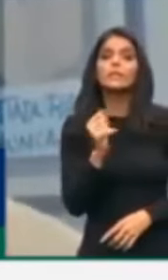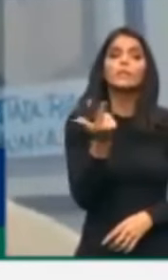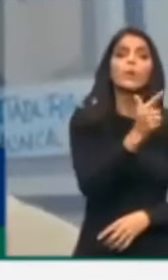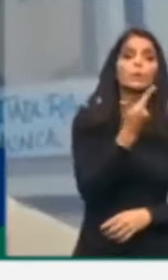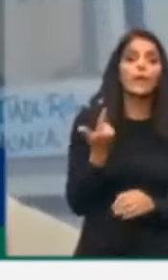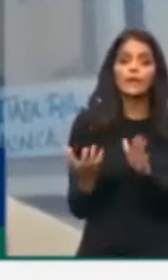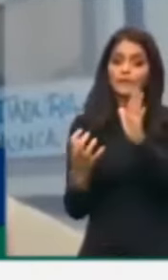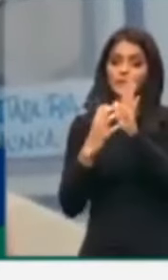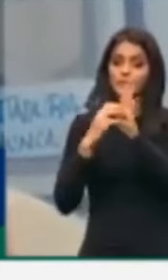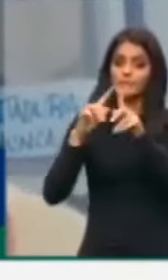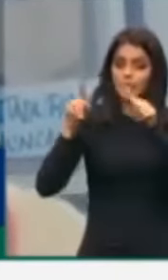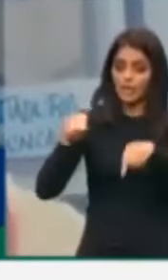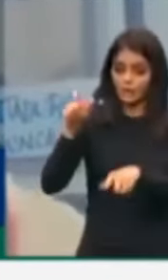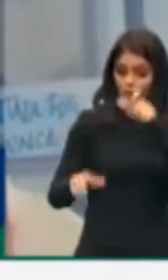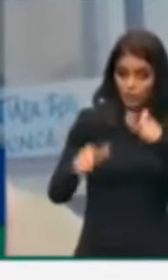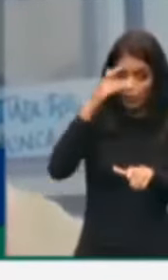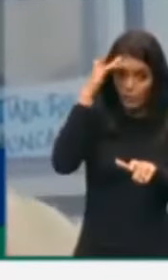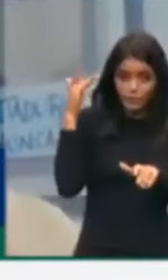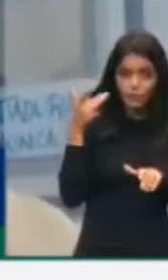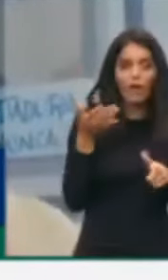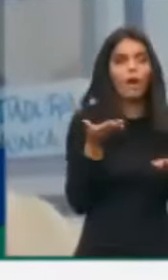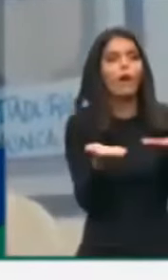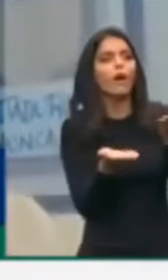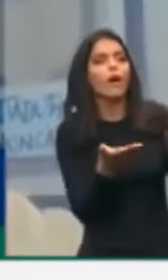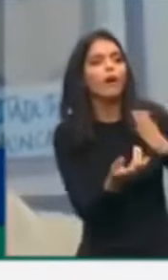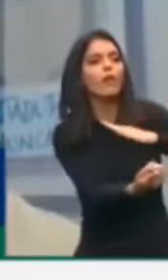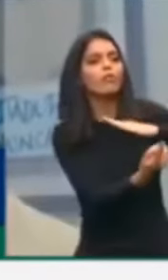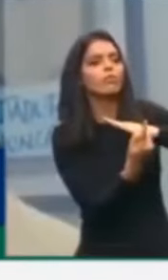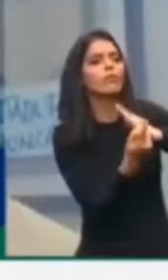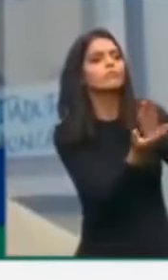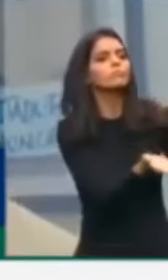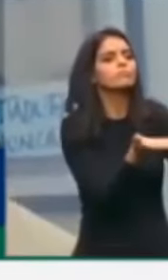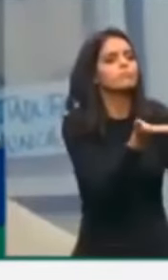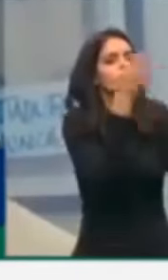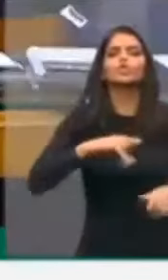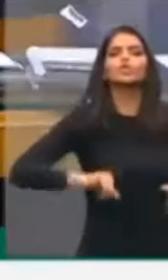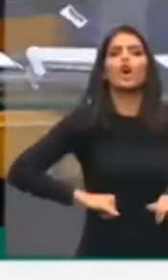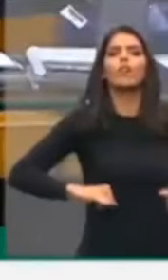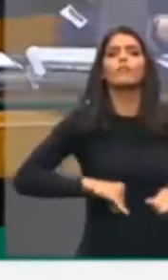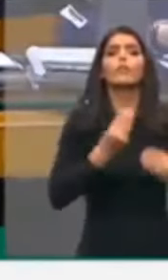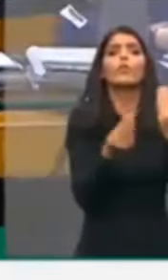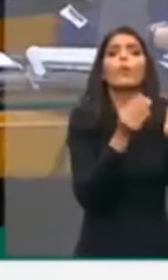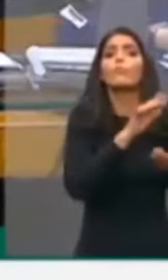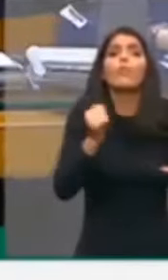como haverá, senhora presidenta, atendimento aos que mais sofrem no Obrigada. Brasil?